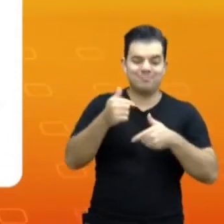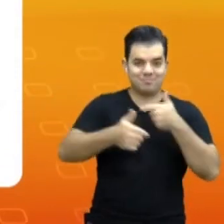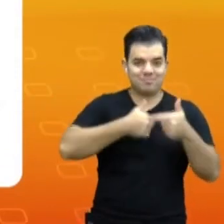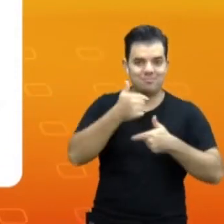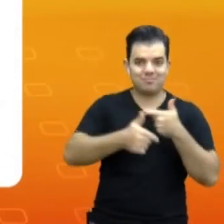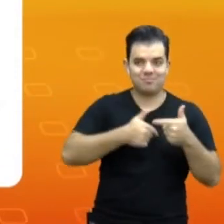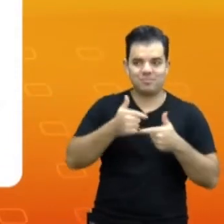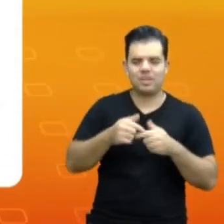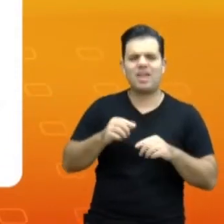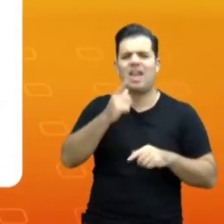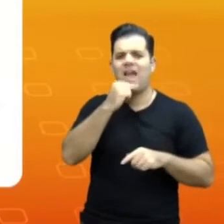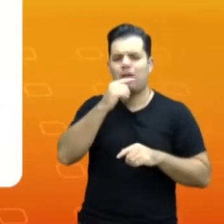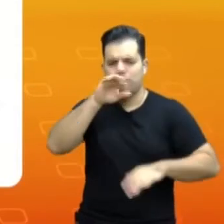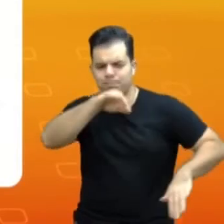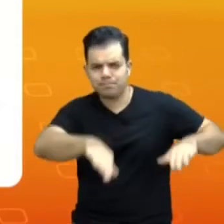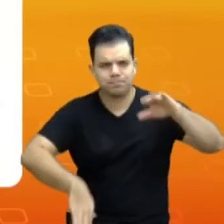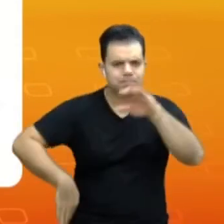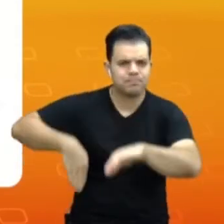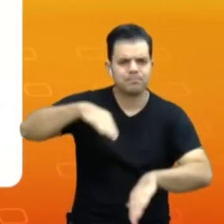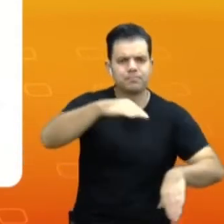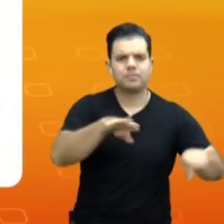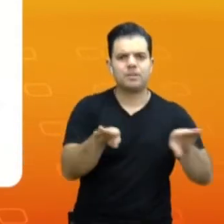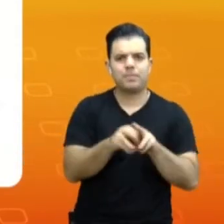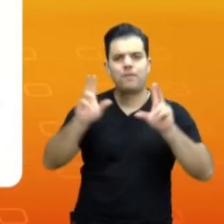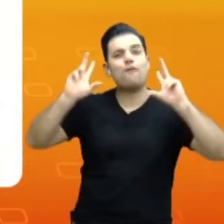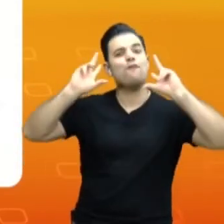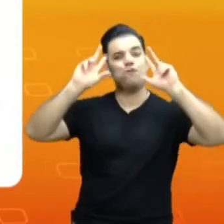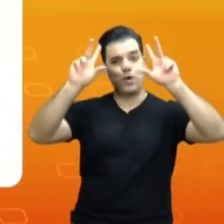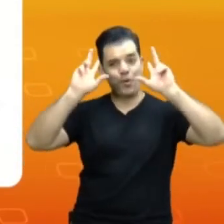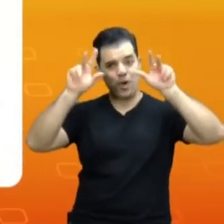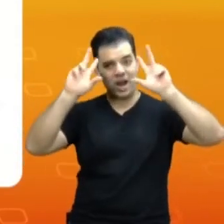no aquático, no vôlei,